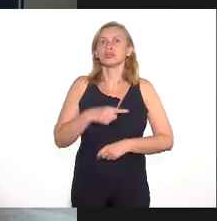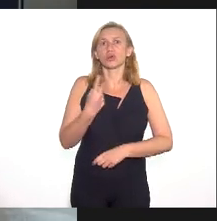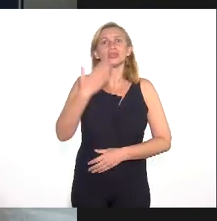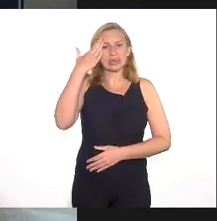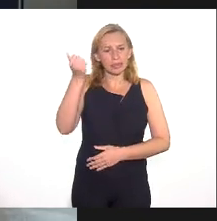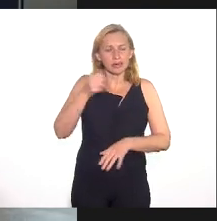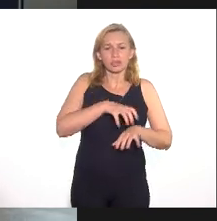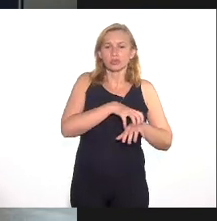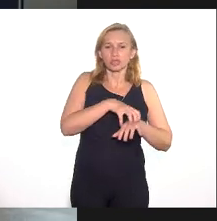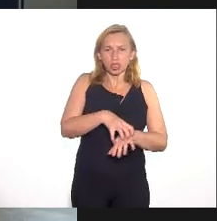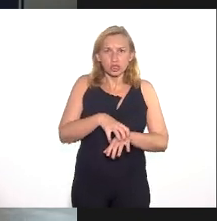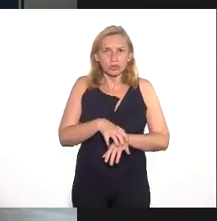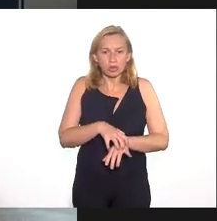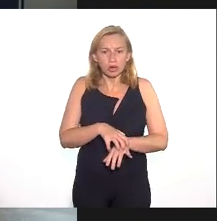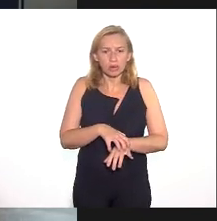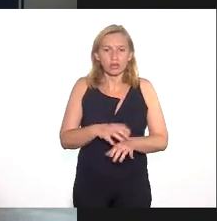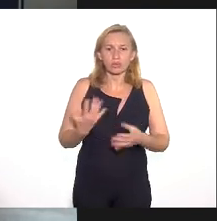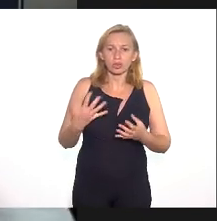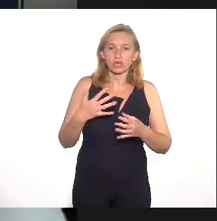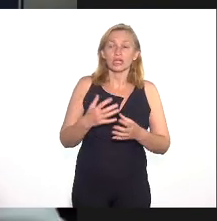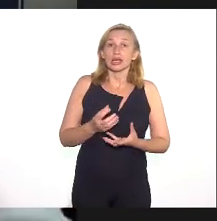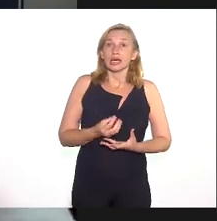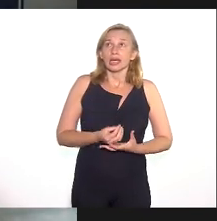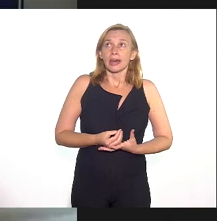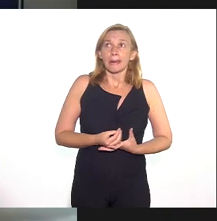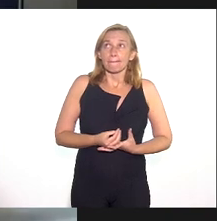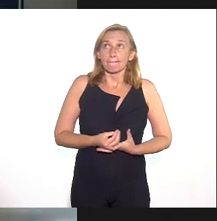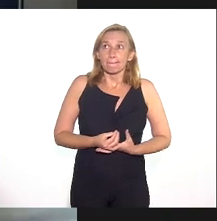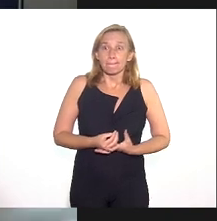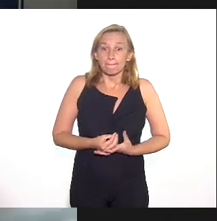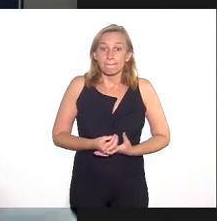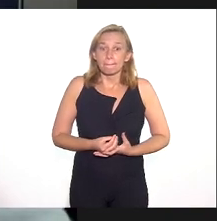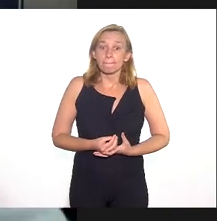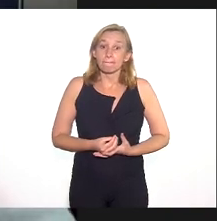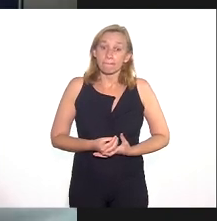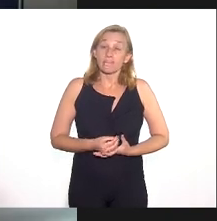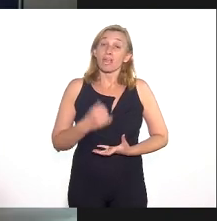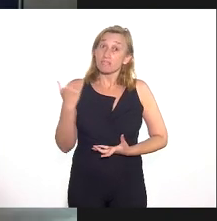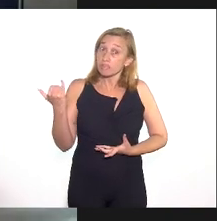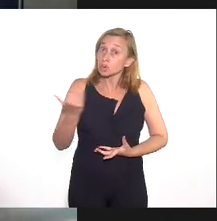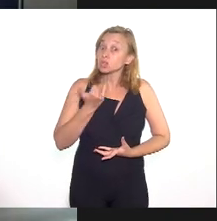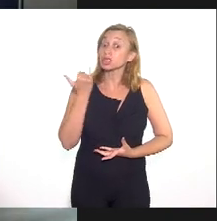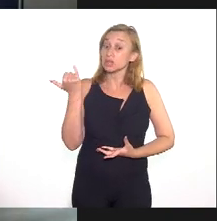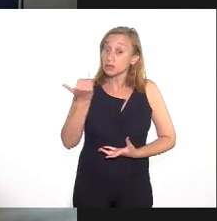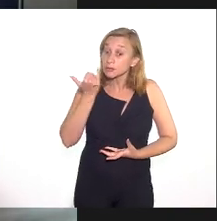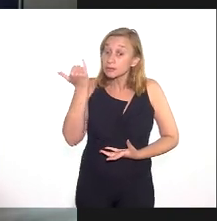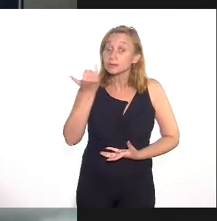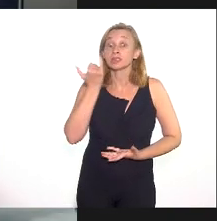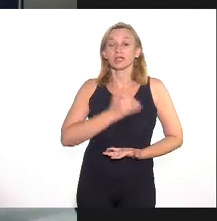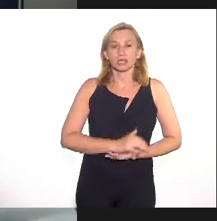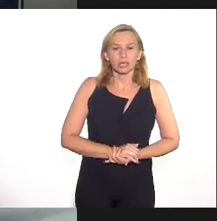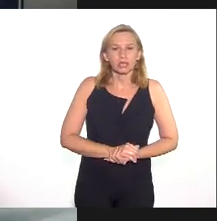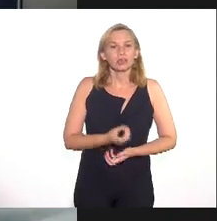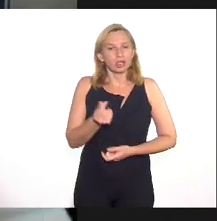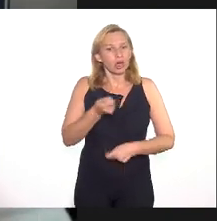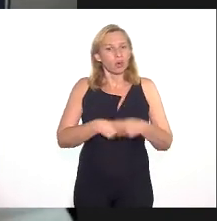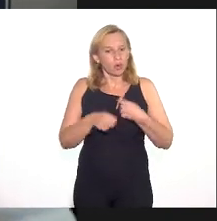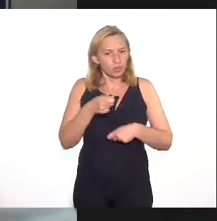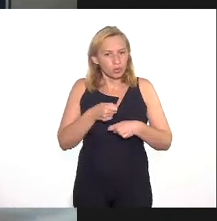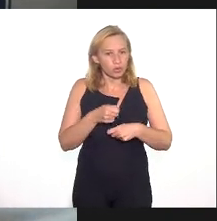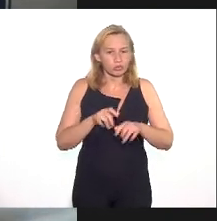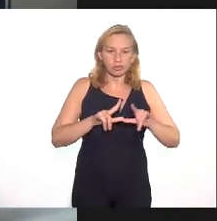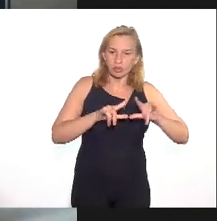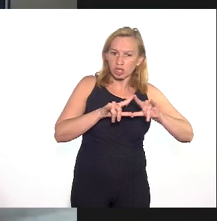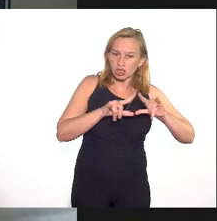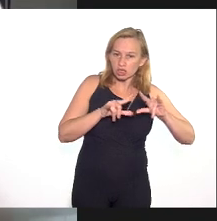que o transporte alternativo, inclusive, é um braço importante aí e econômico das milícias